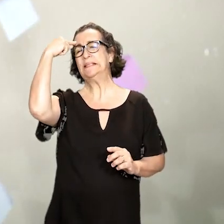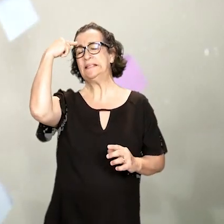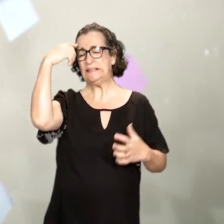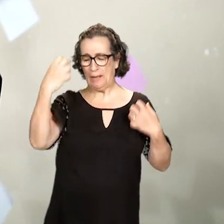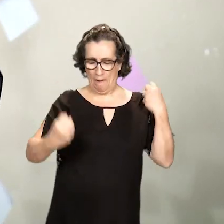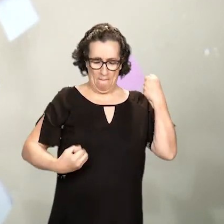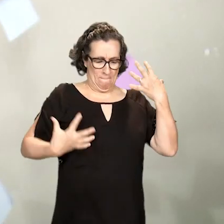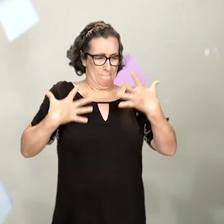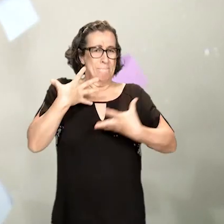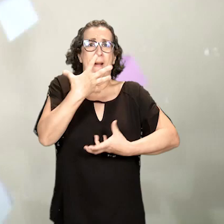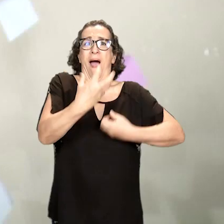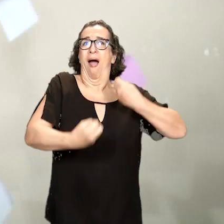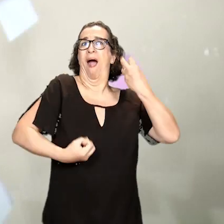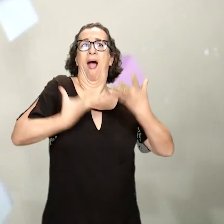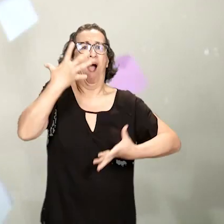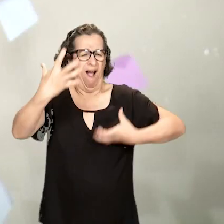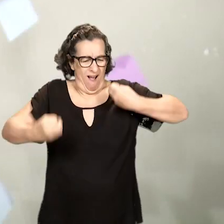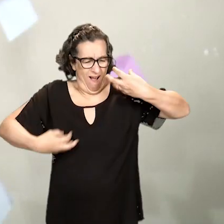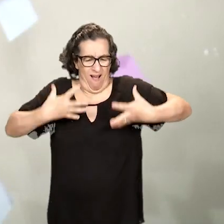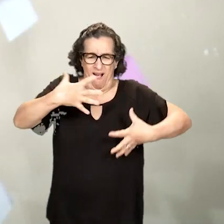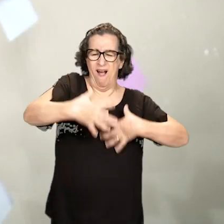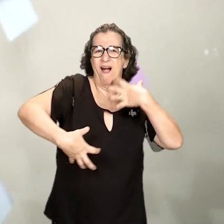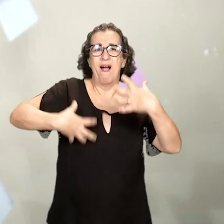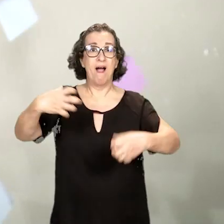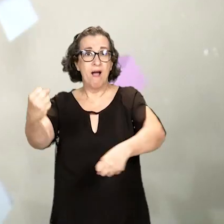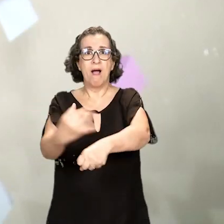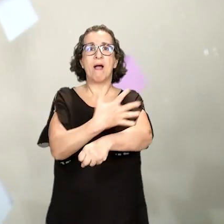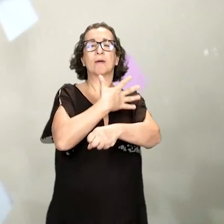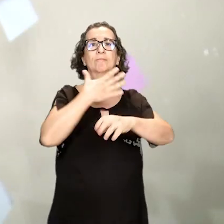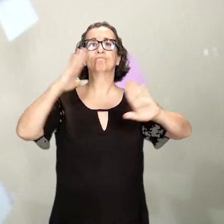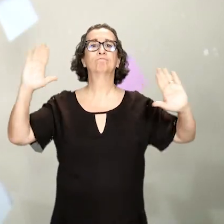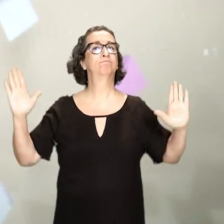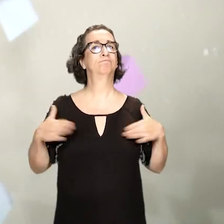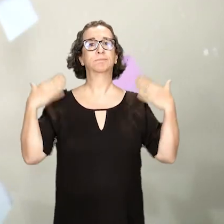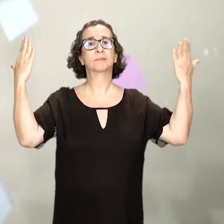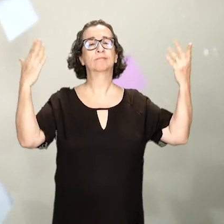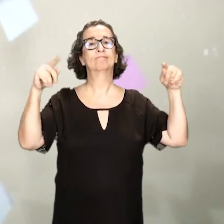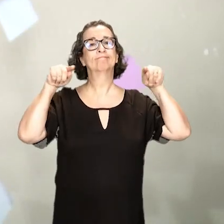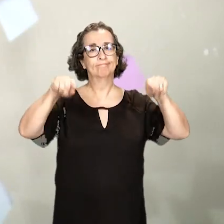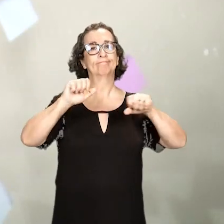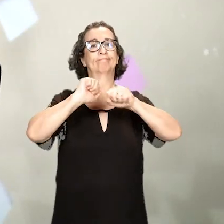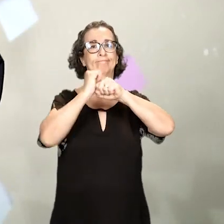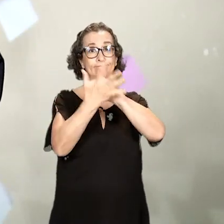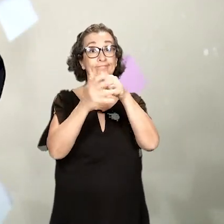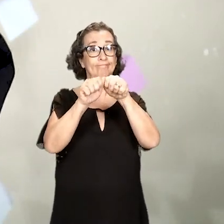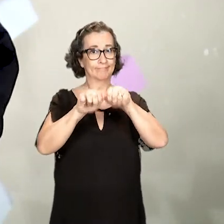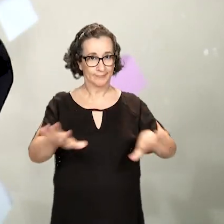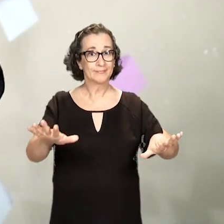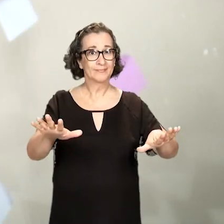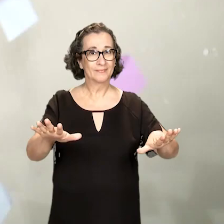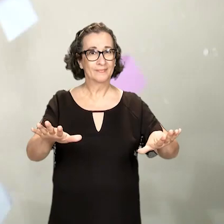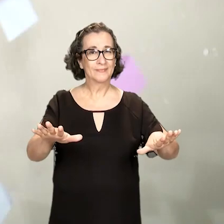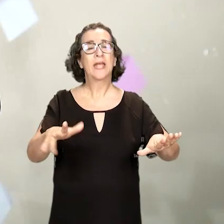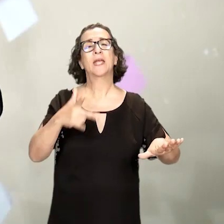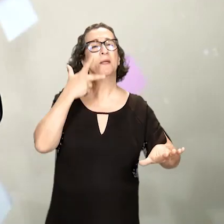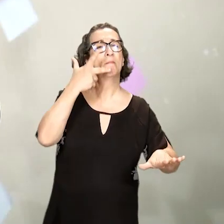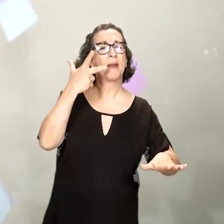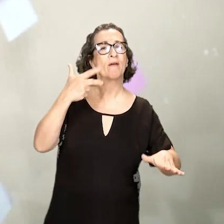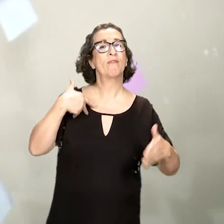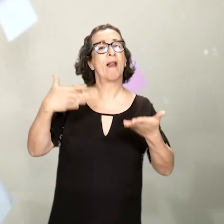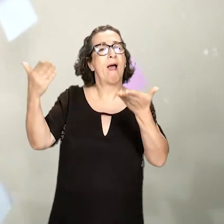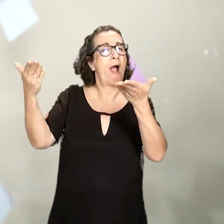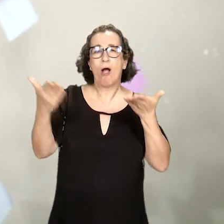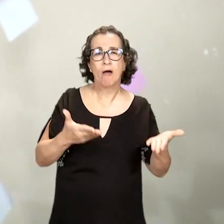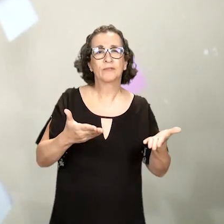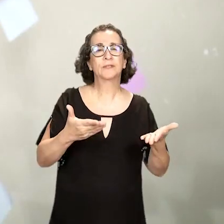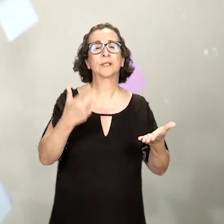sentimentos e emoções que nos Pegou de surpresa com essa pandemia e para falar sobre isso